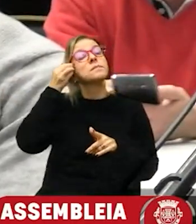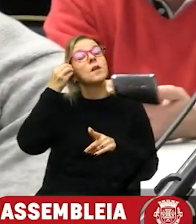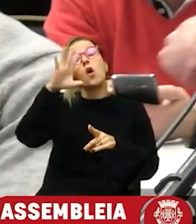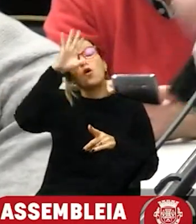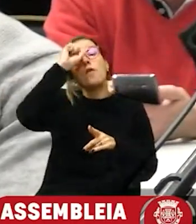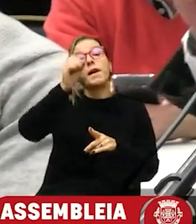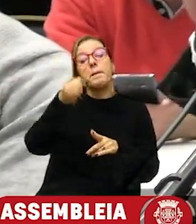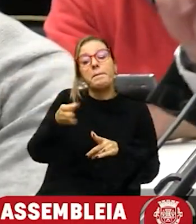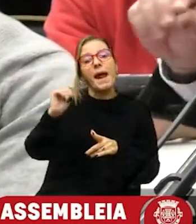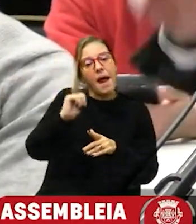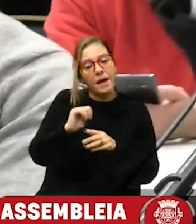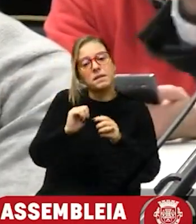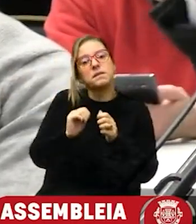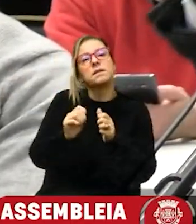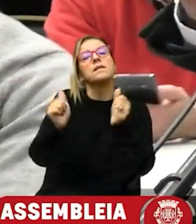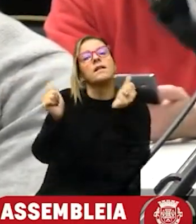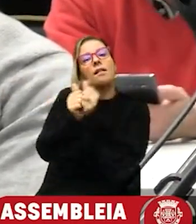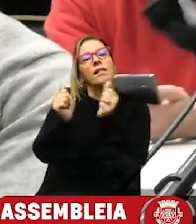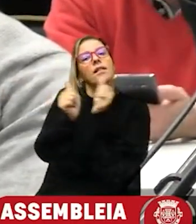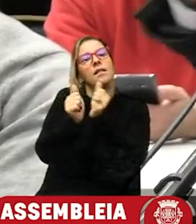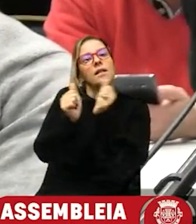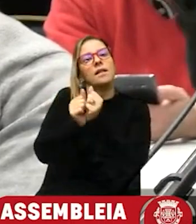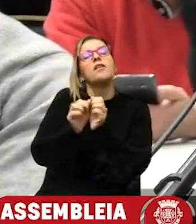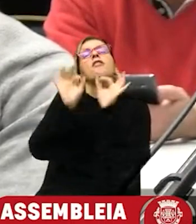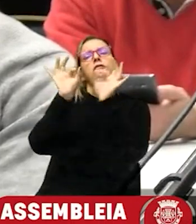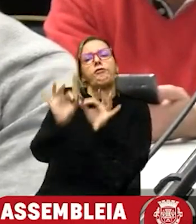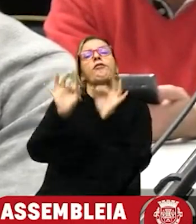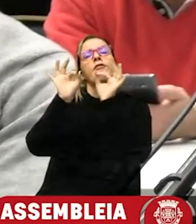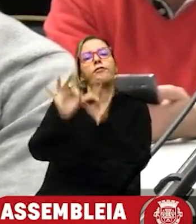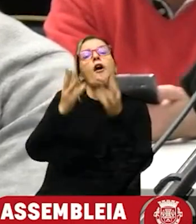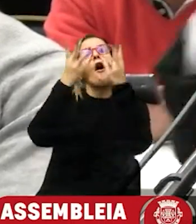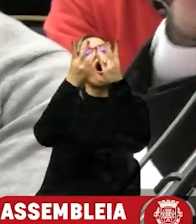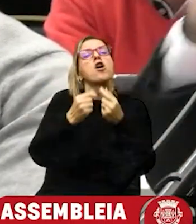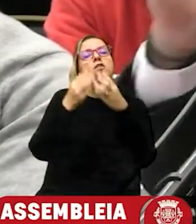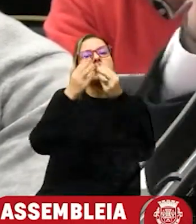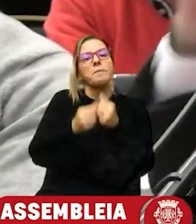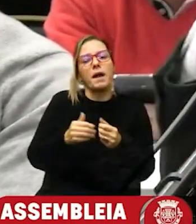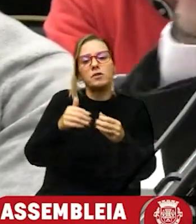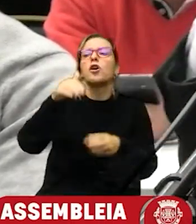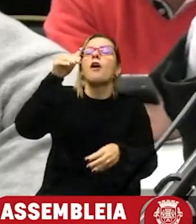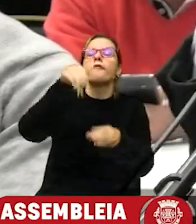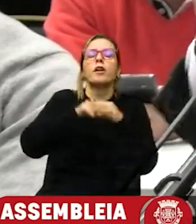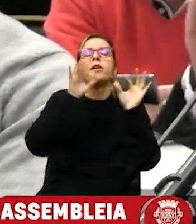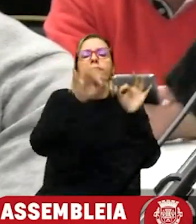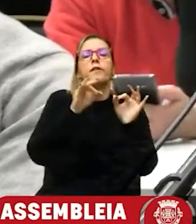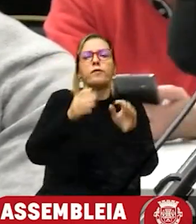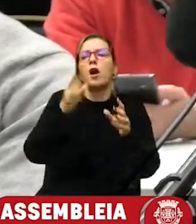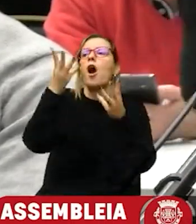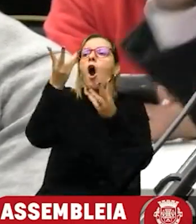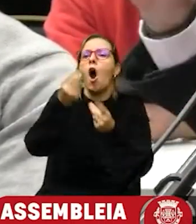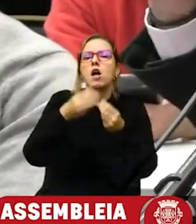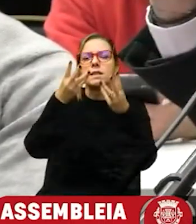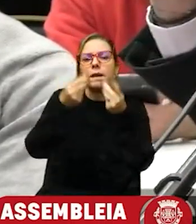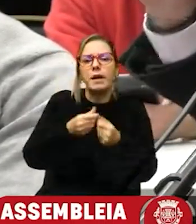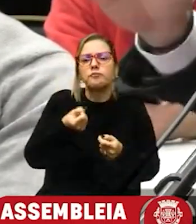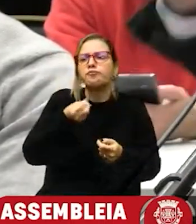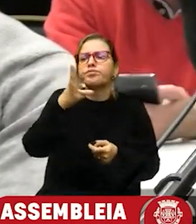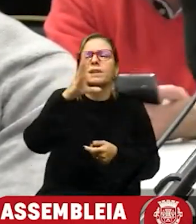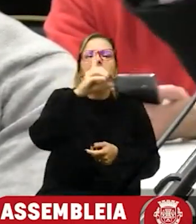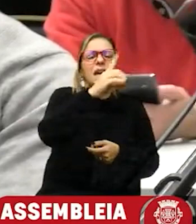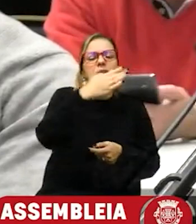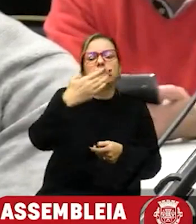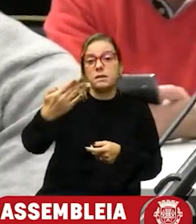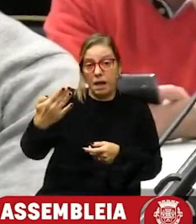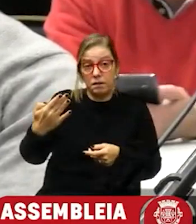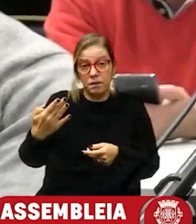socialista votaram seguidamente seis ou sete orçamentos seis ou sete orçamentos que vos levou à